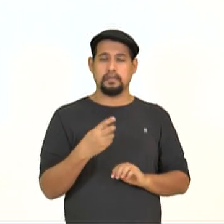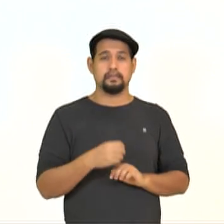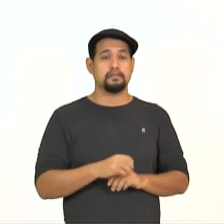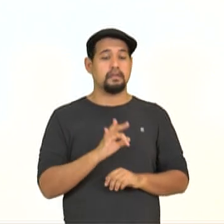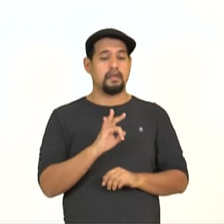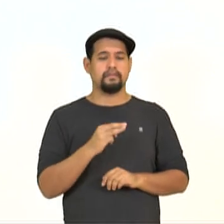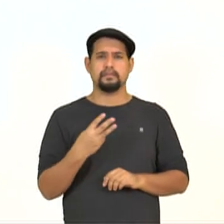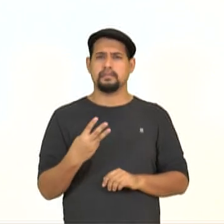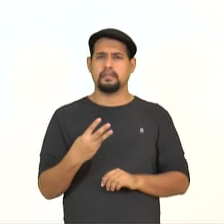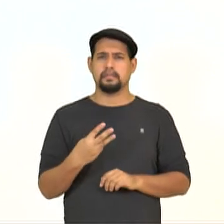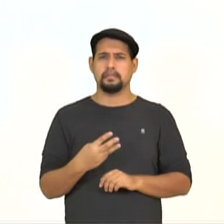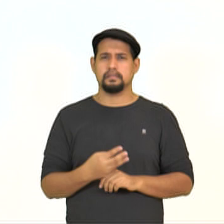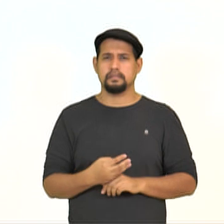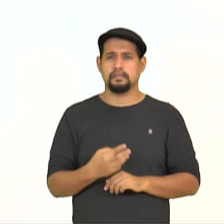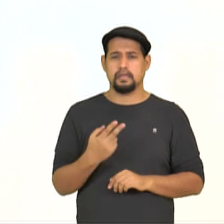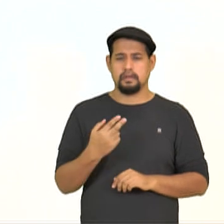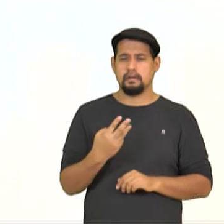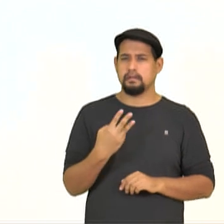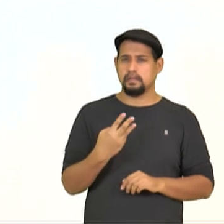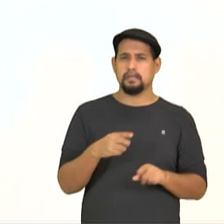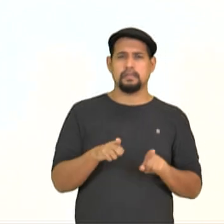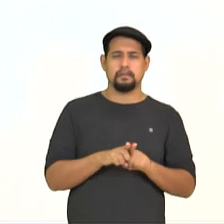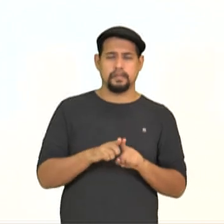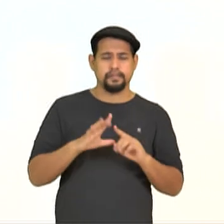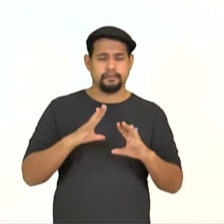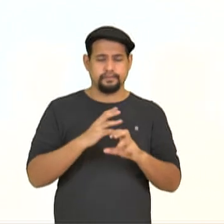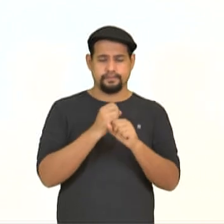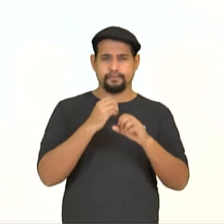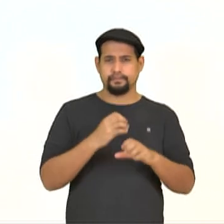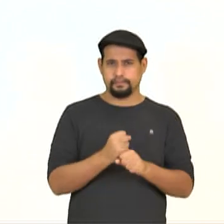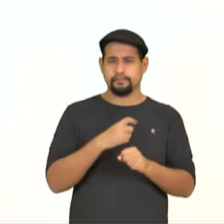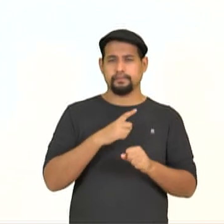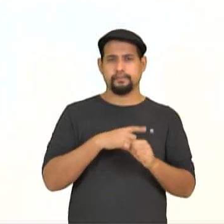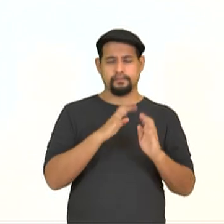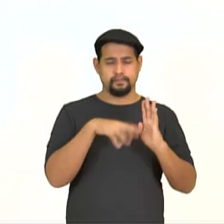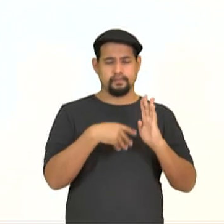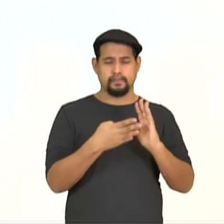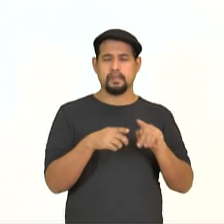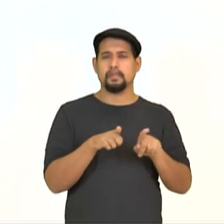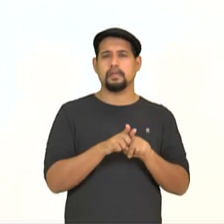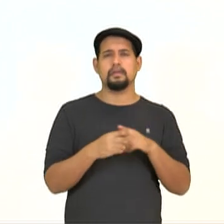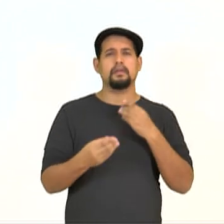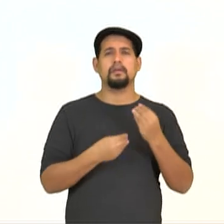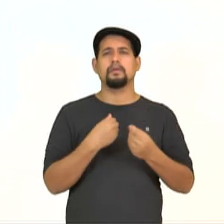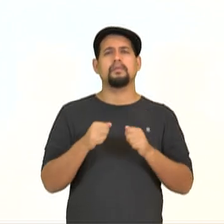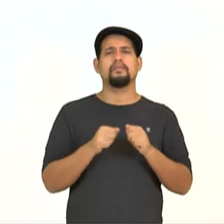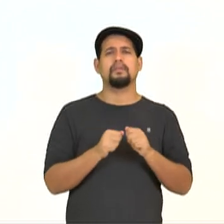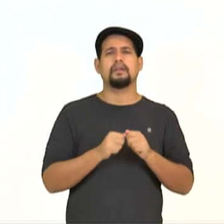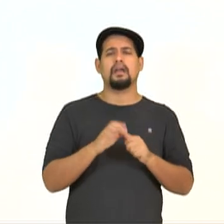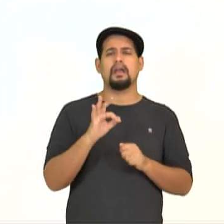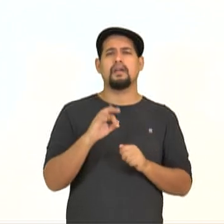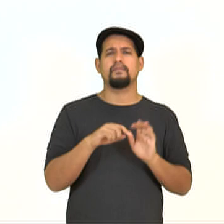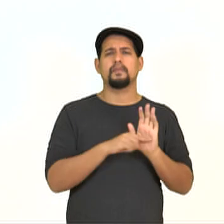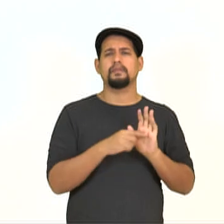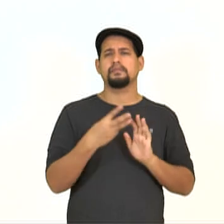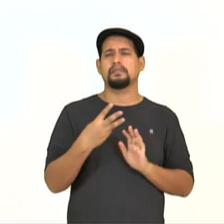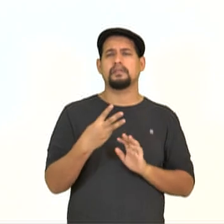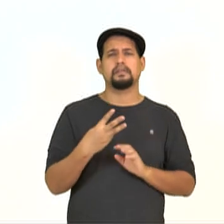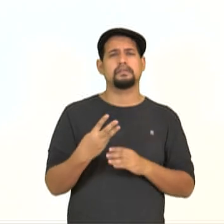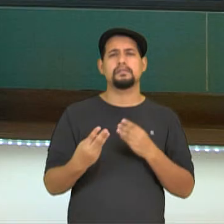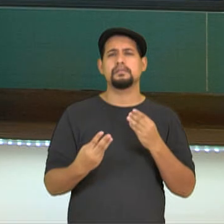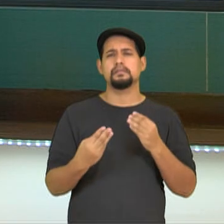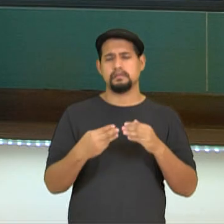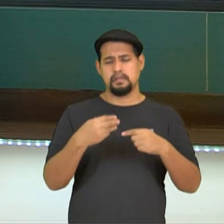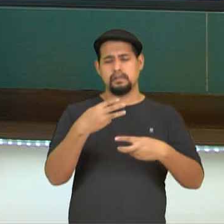de 3 é igual a 3, conforme o cálculo que já estava na tabela. E como é que fica f de -3/2, né? Fazendo